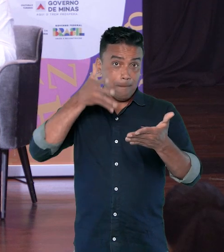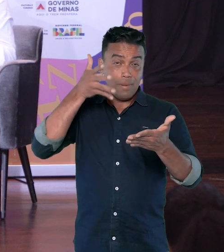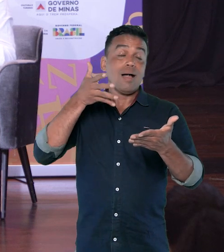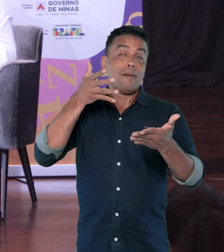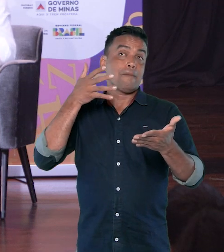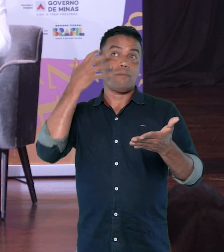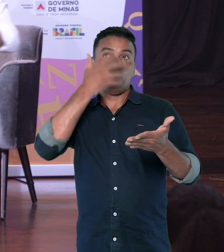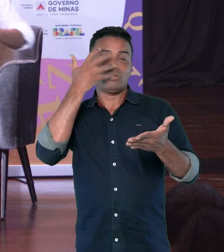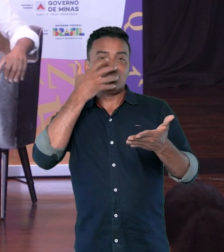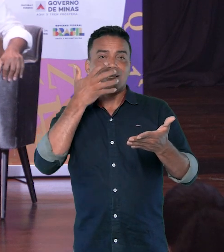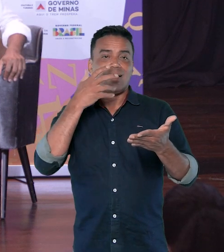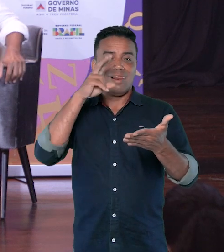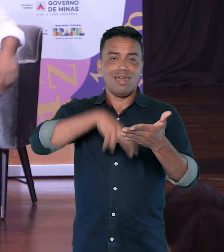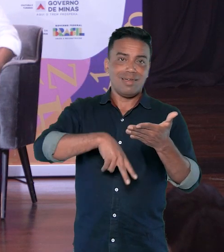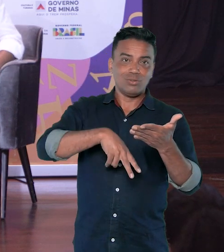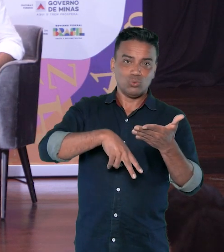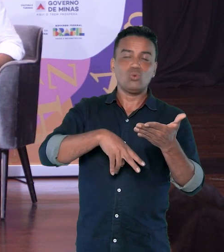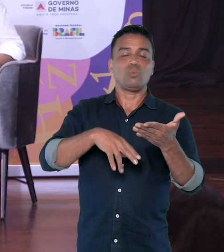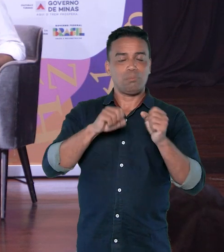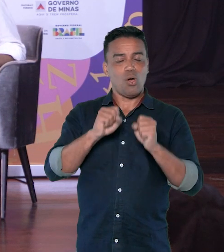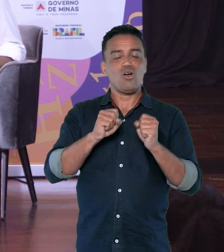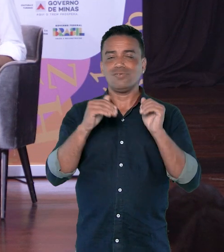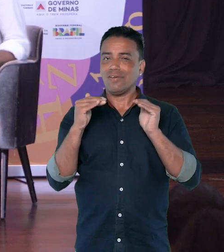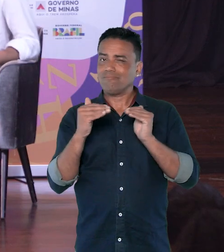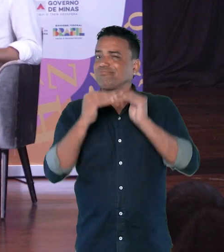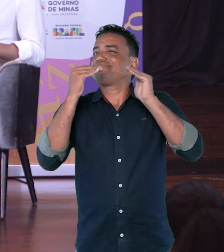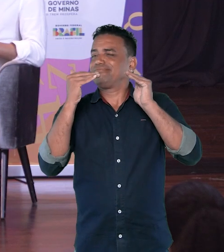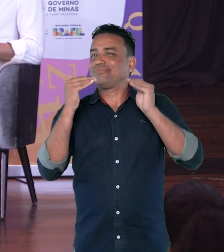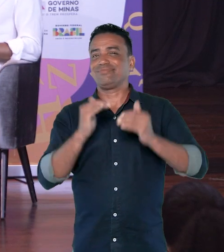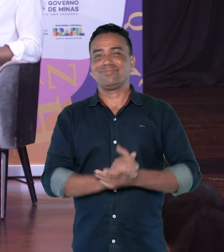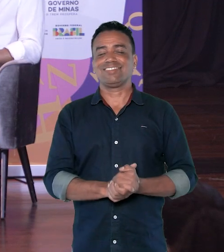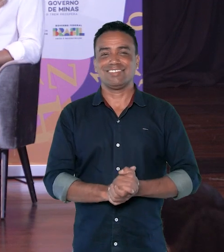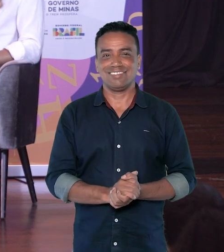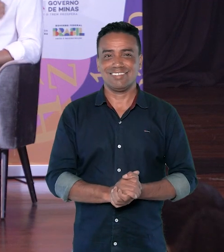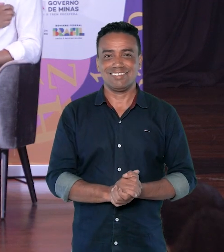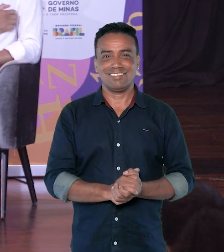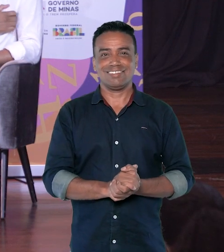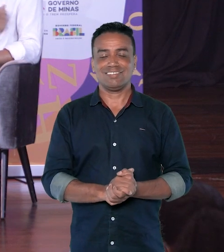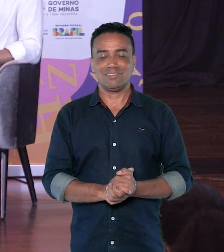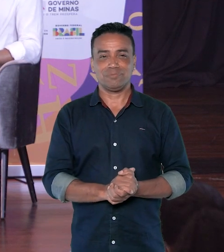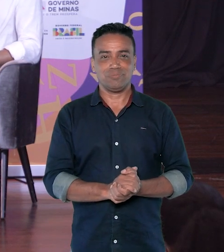a Amy e lendo as peripécias aí do Joaquim. Por favor, ali.